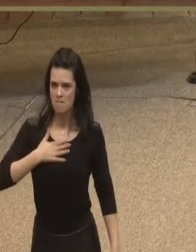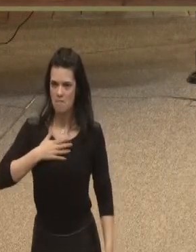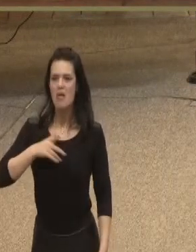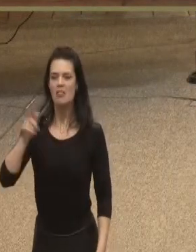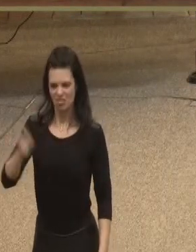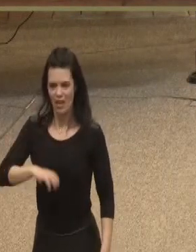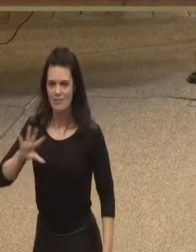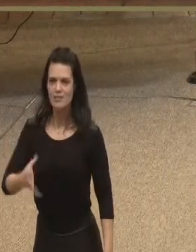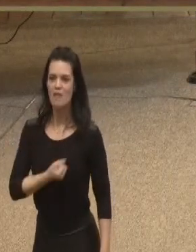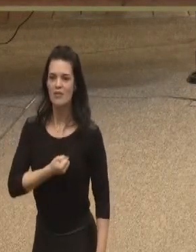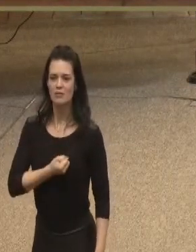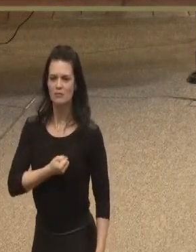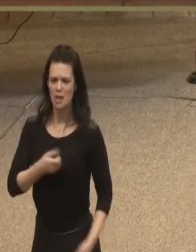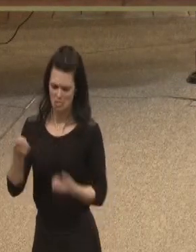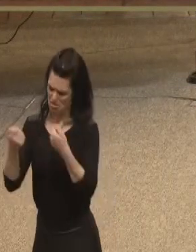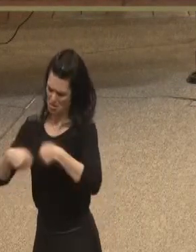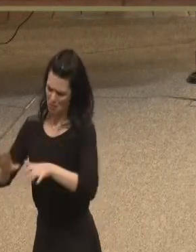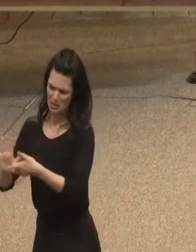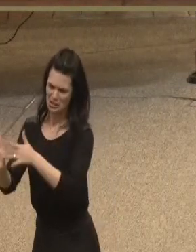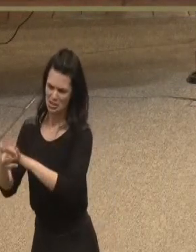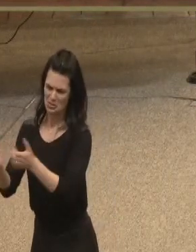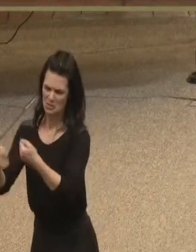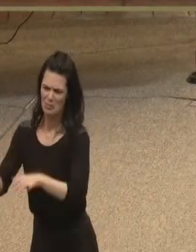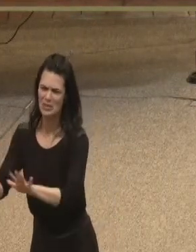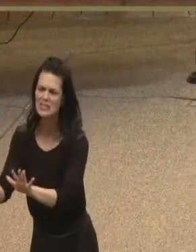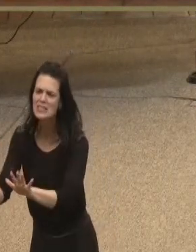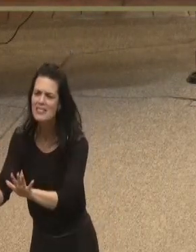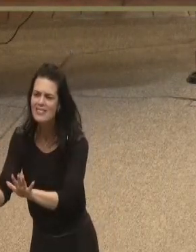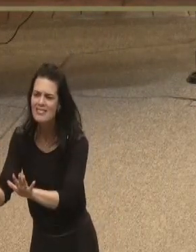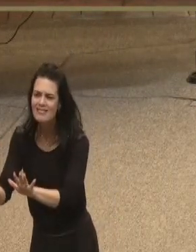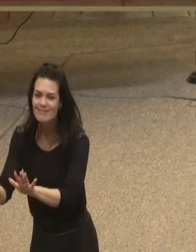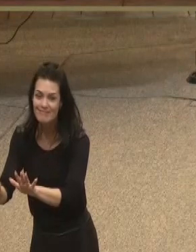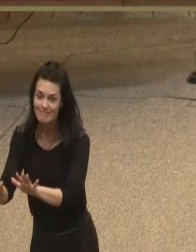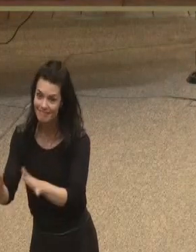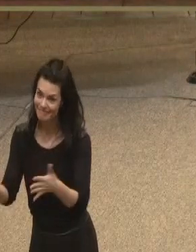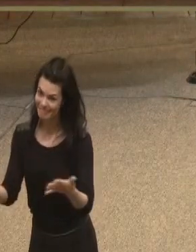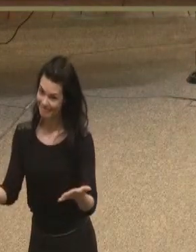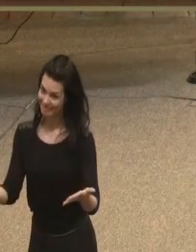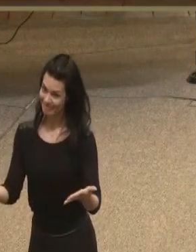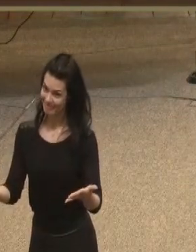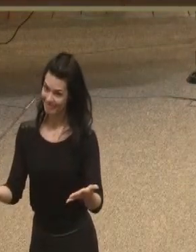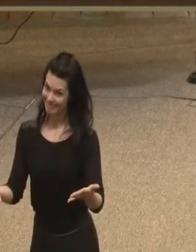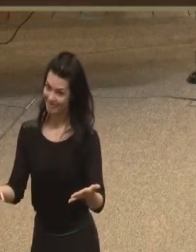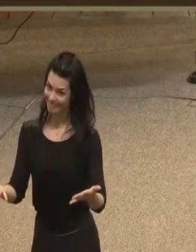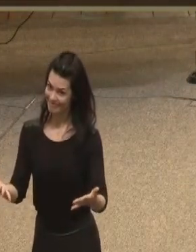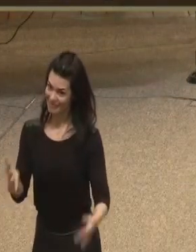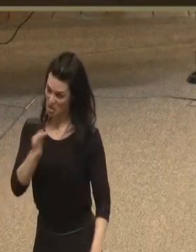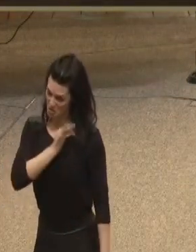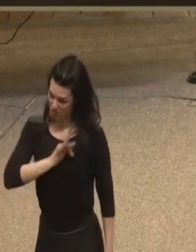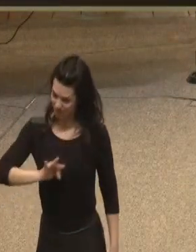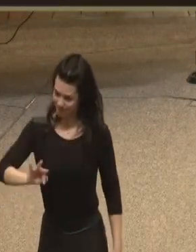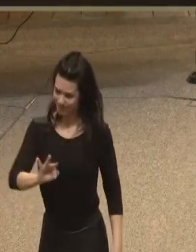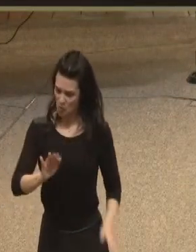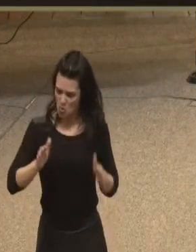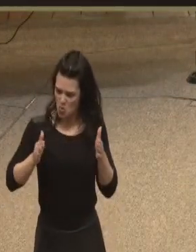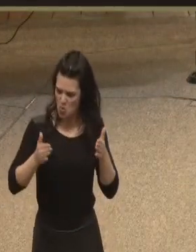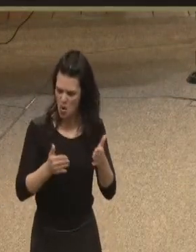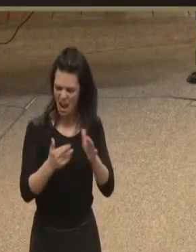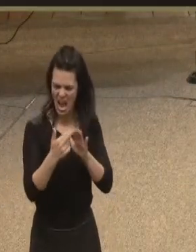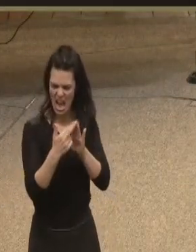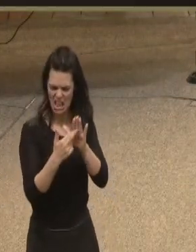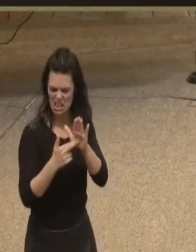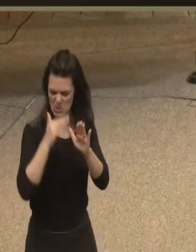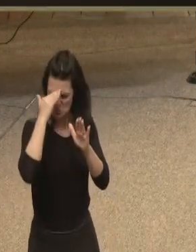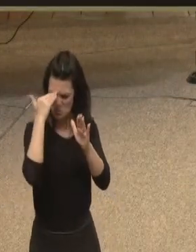de trazer salvação para as suas vidas. E eles então se dedicavam a fazer com muito zelo e com